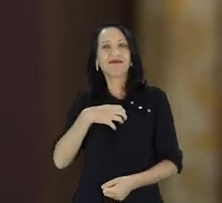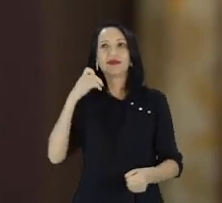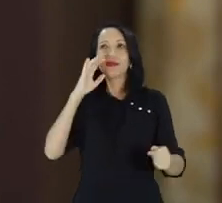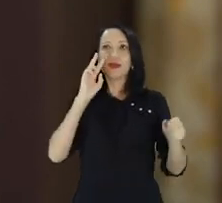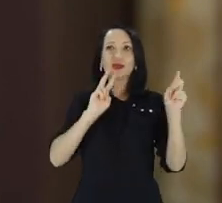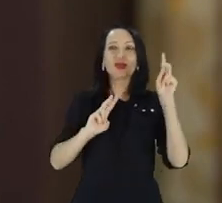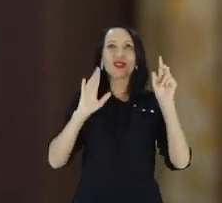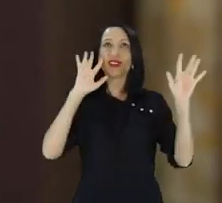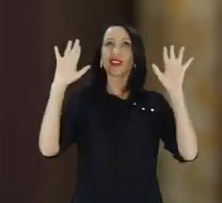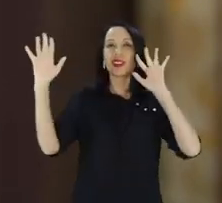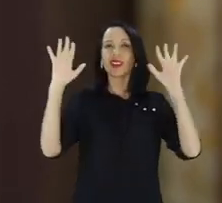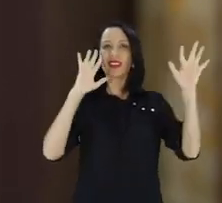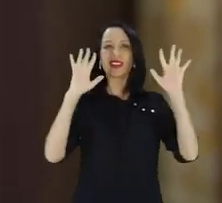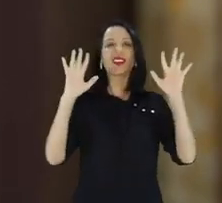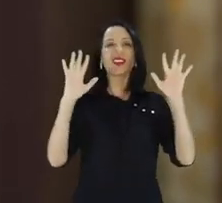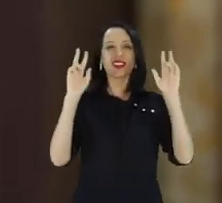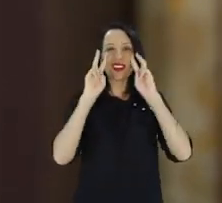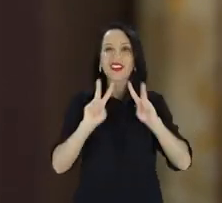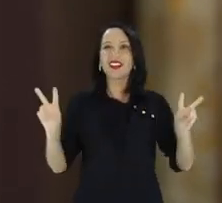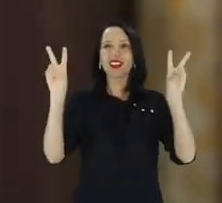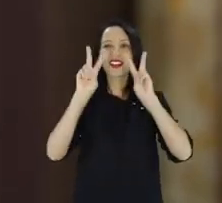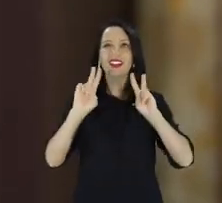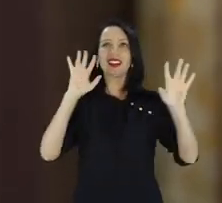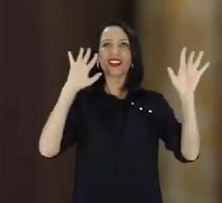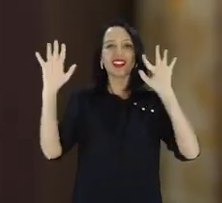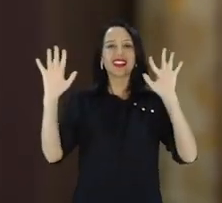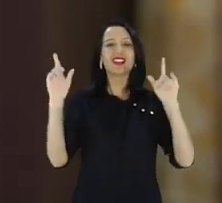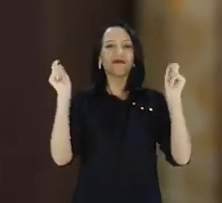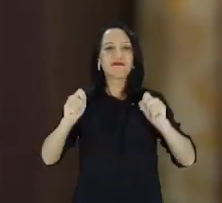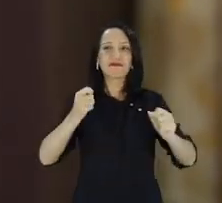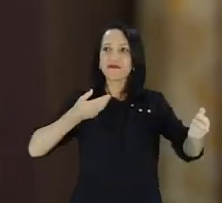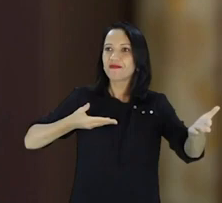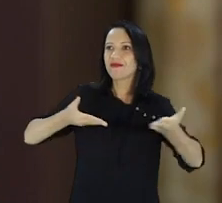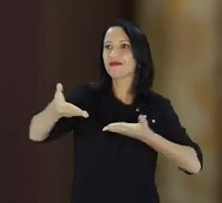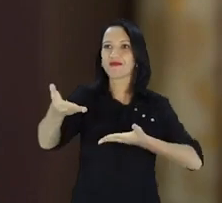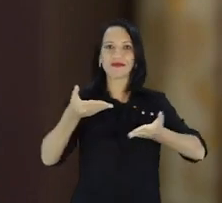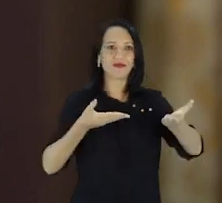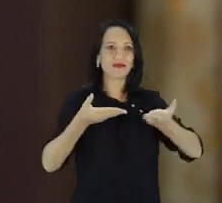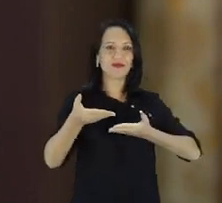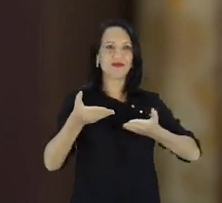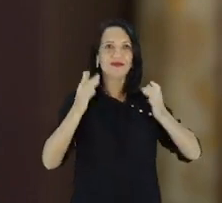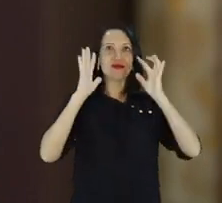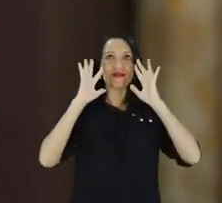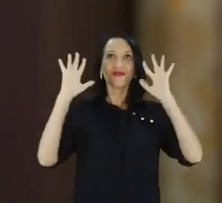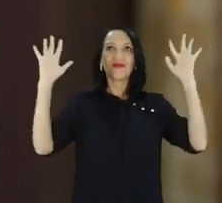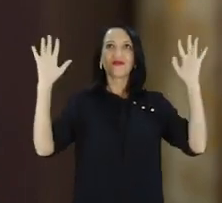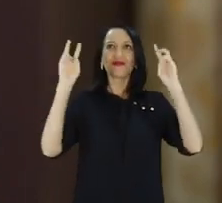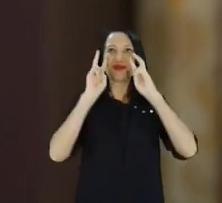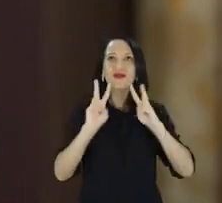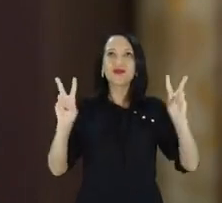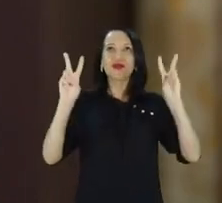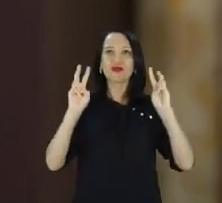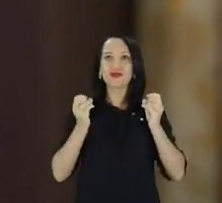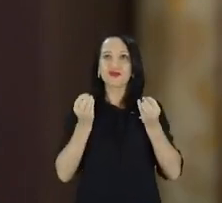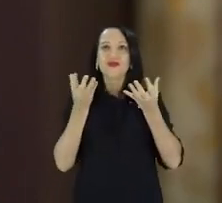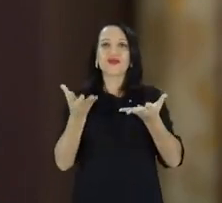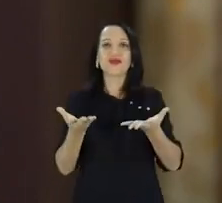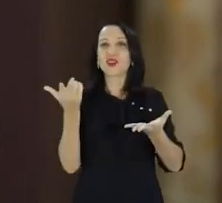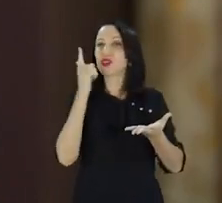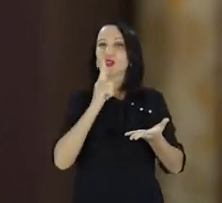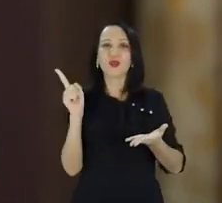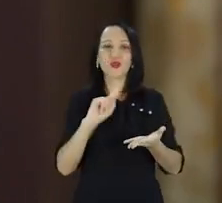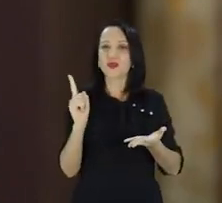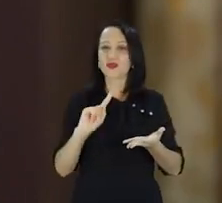essas visões e queria poder certa forma compartilhar essas visões com outras pessoas mas eu não conseguia fazer isso